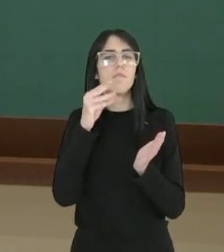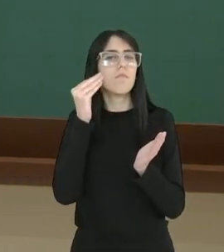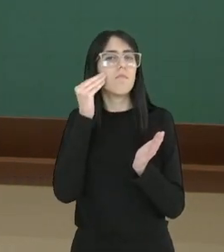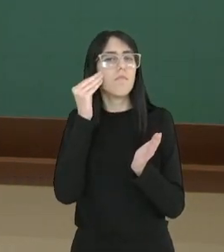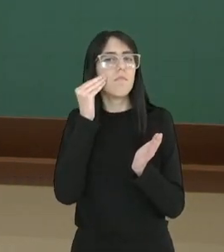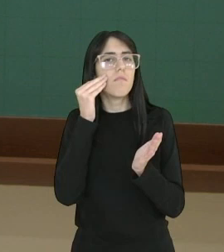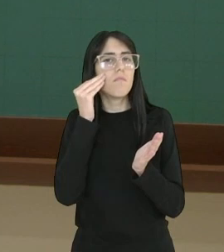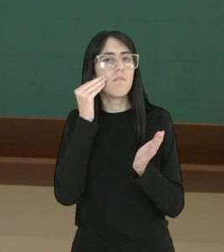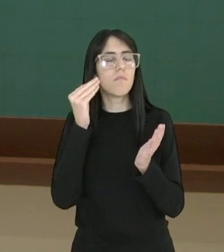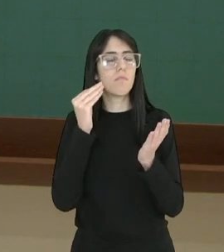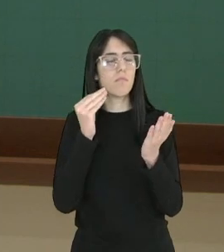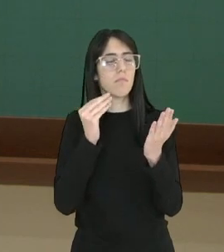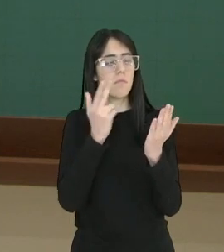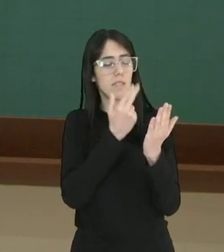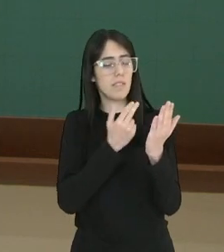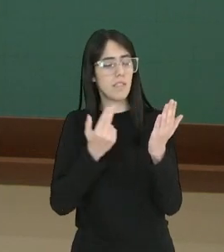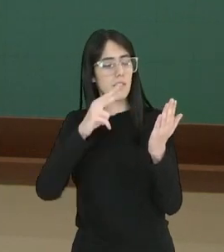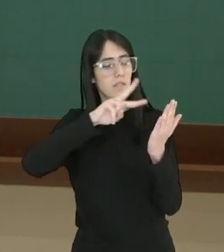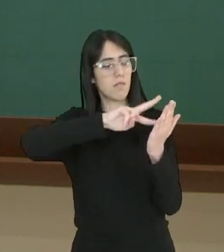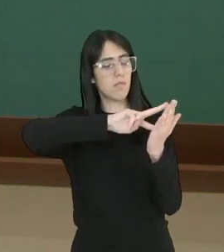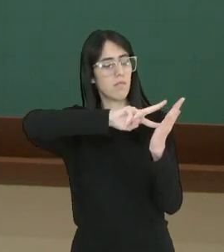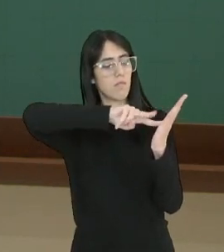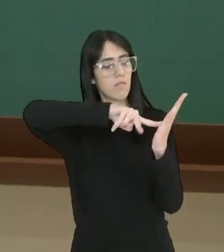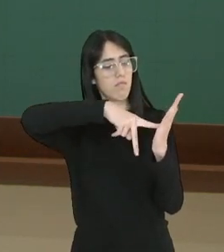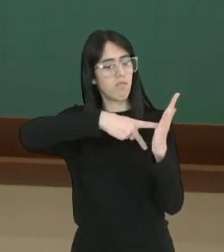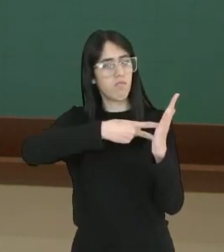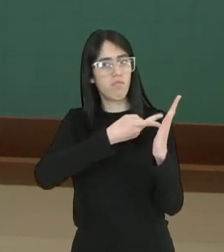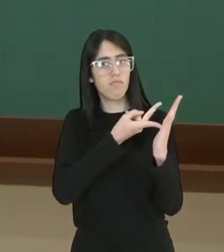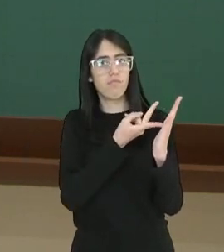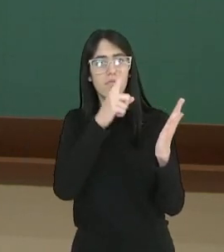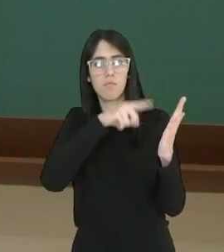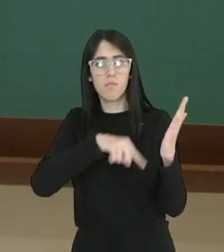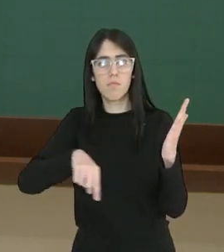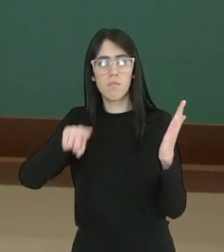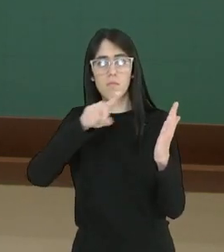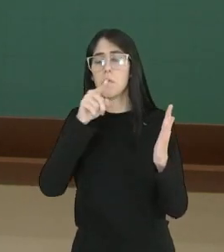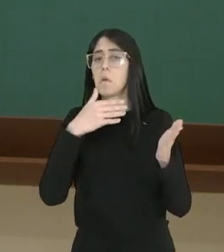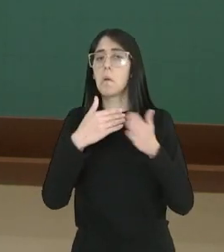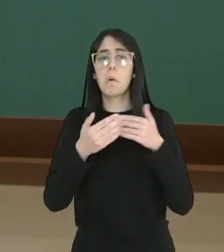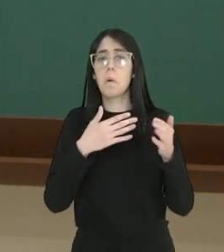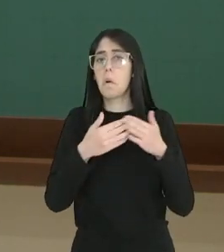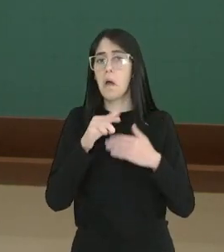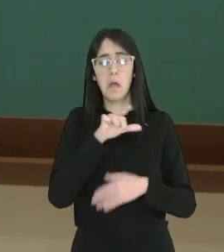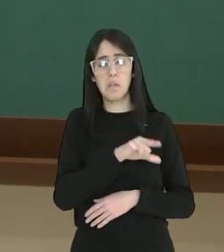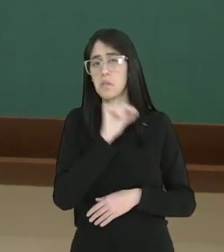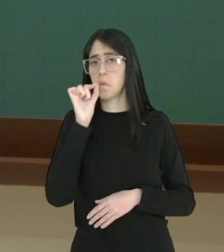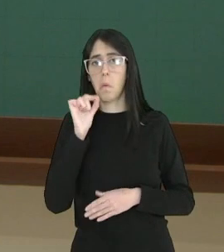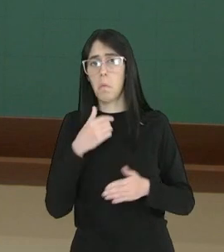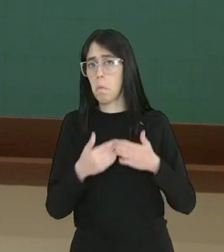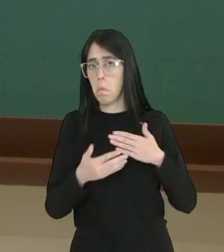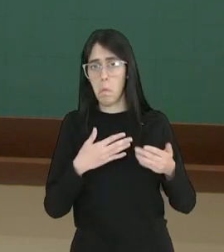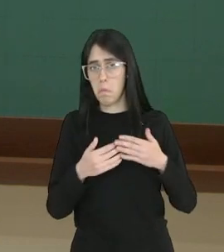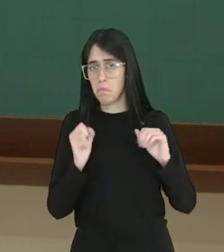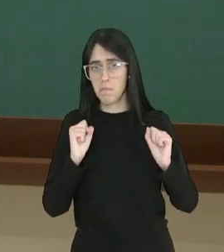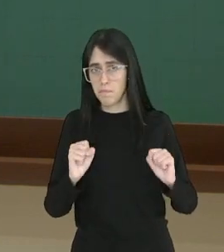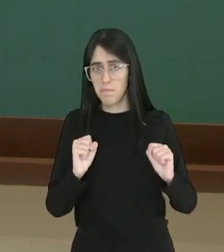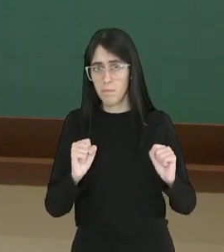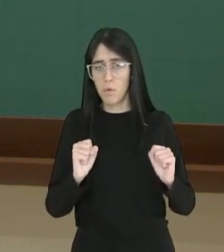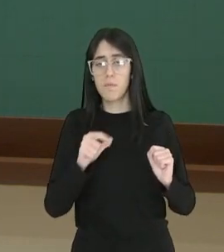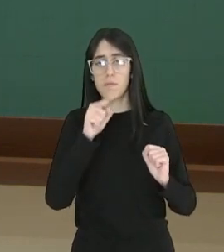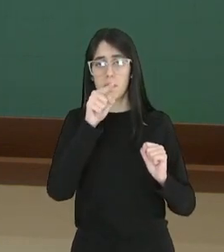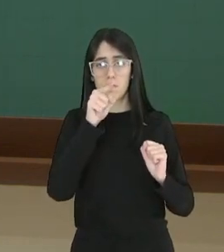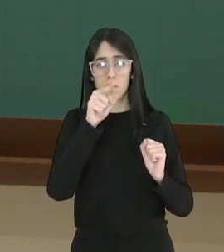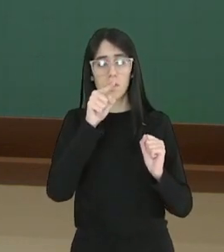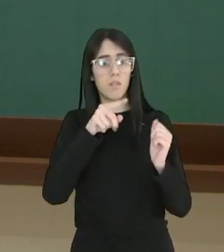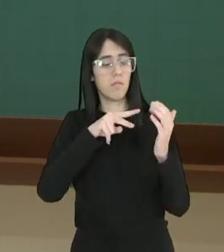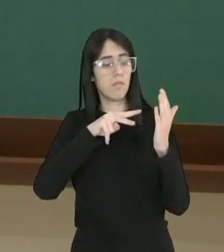determinar uma circunferência, você vai escolher um ponto qualquer, vai colocar a ponta